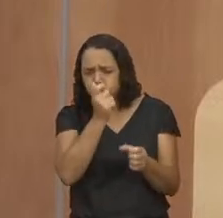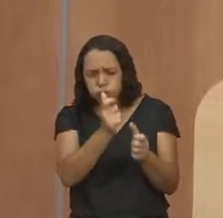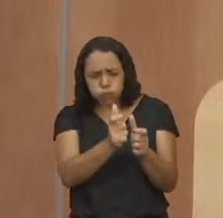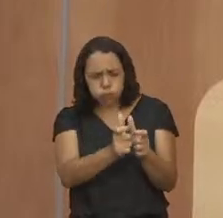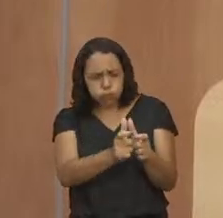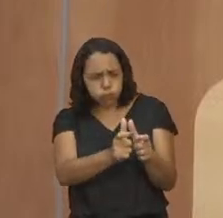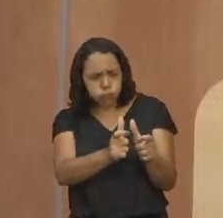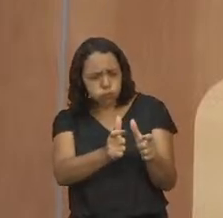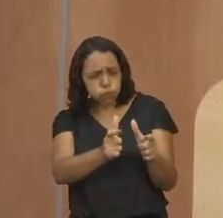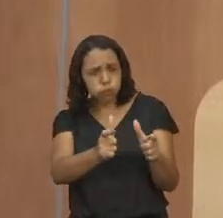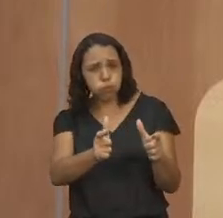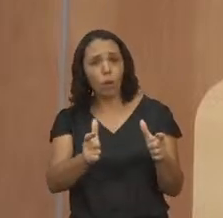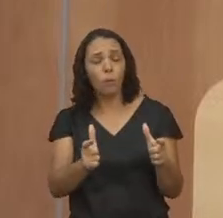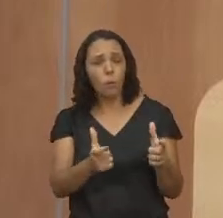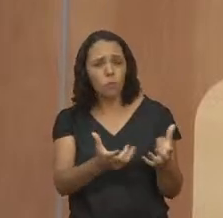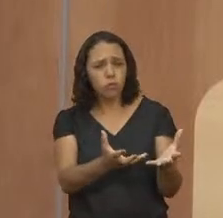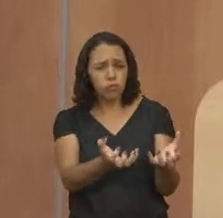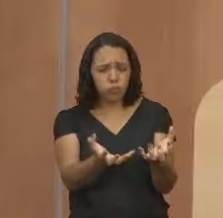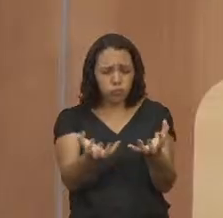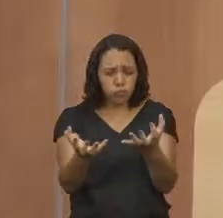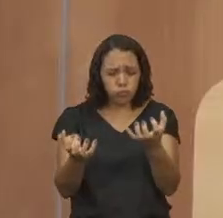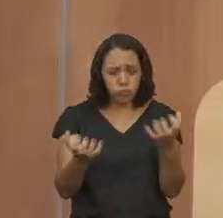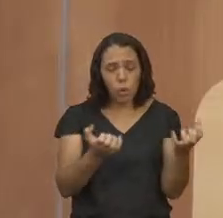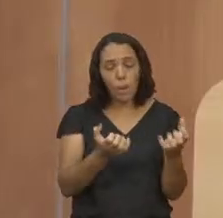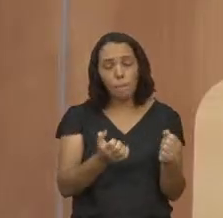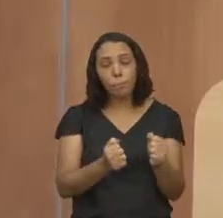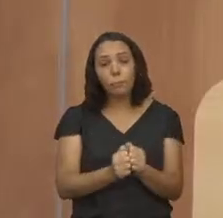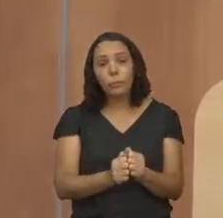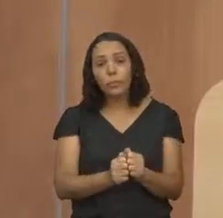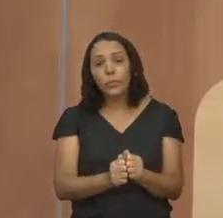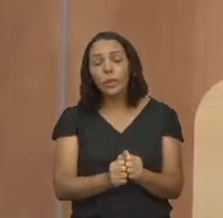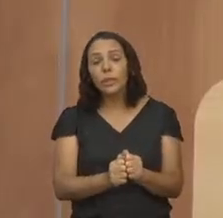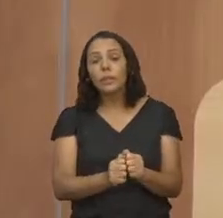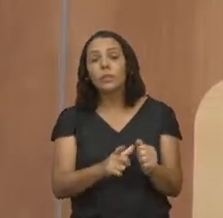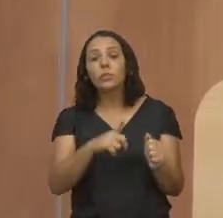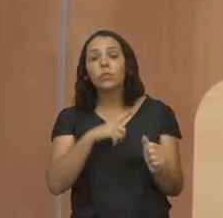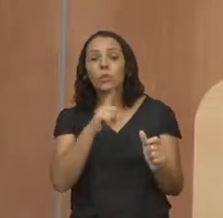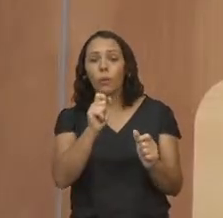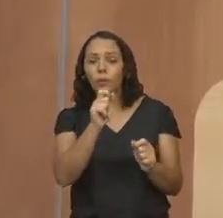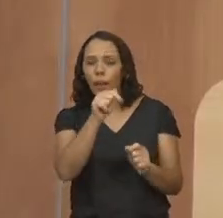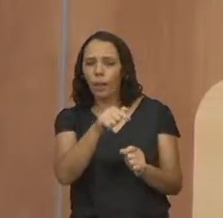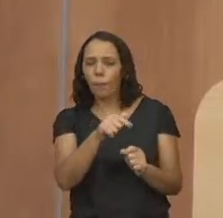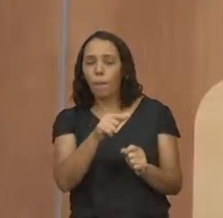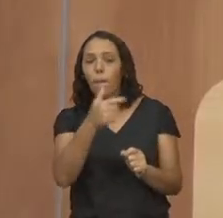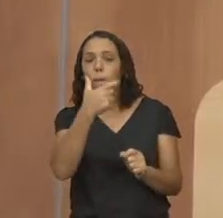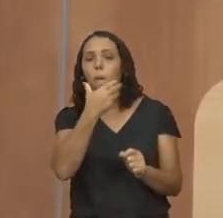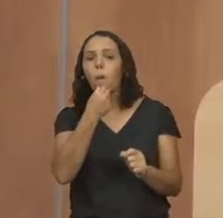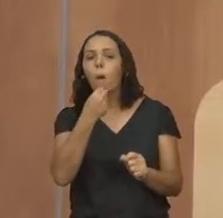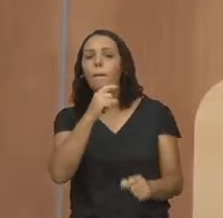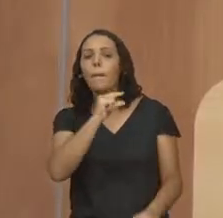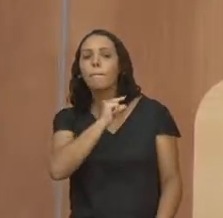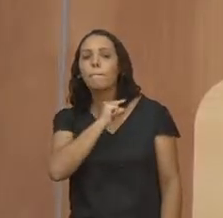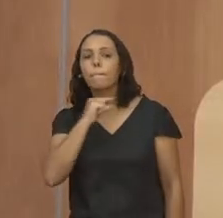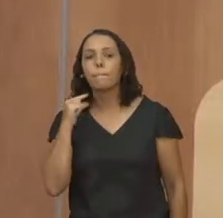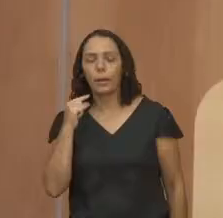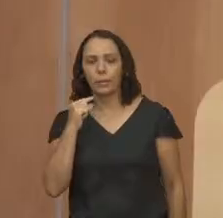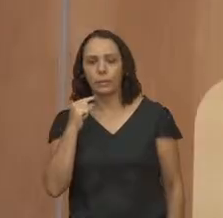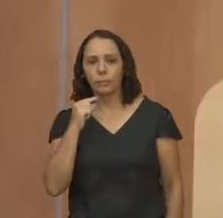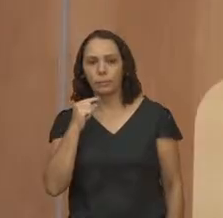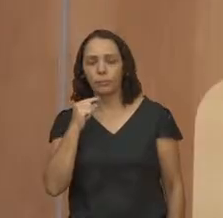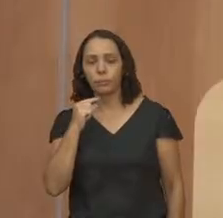nessa festa. Tinha um padre de Mogi das Cruzes, celebrando a missa, me ajudou